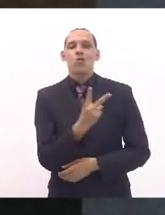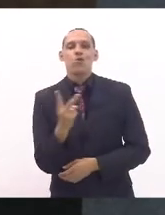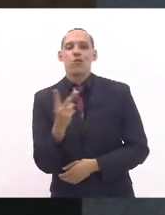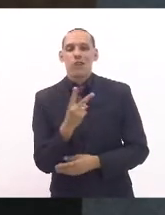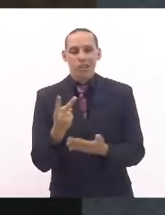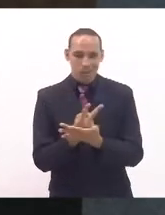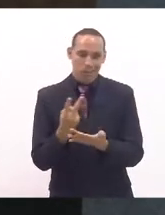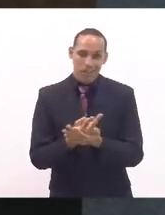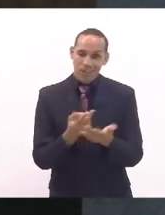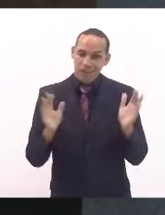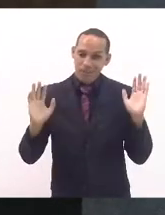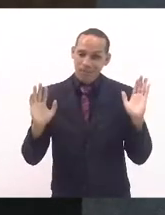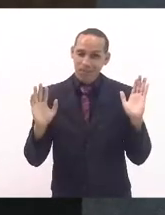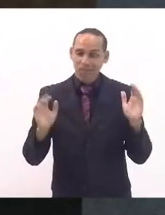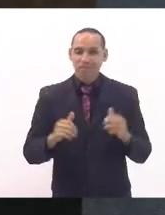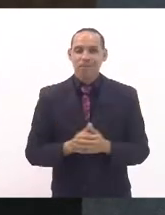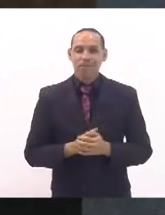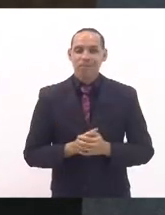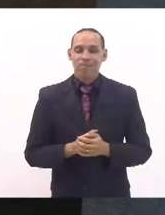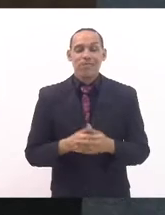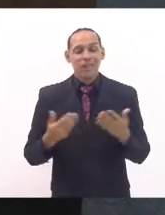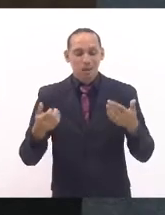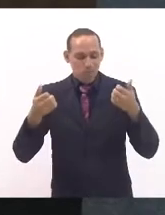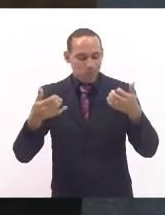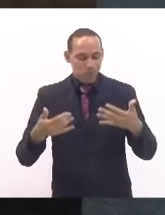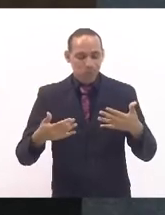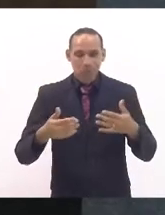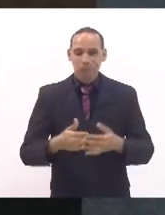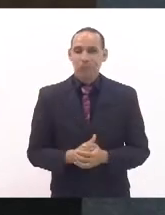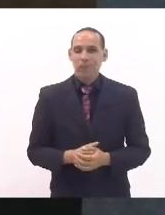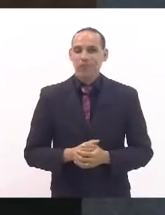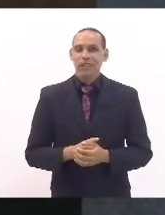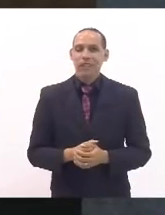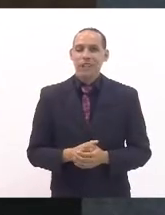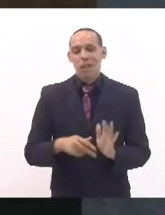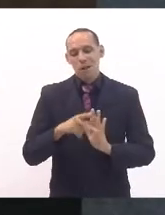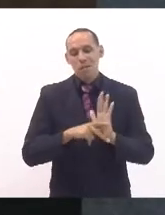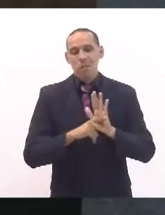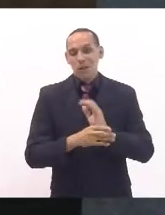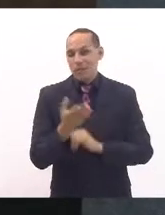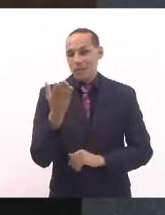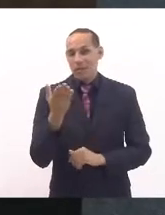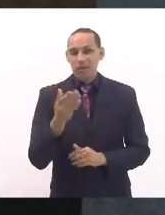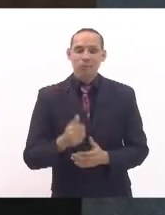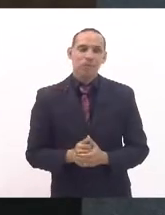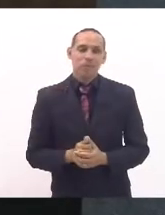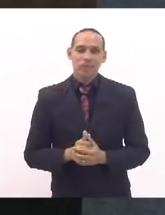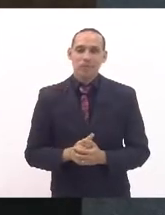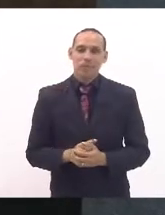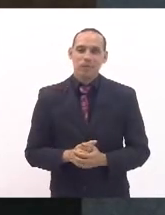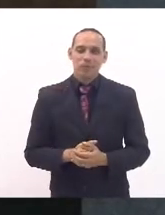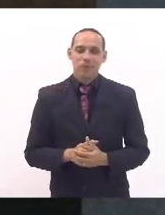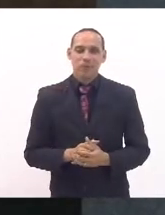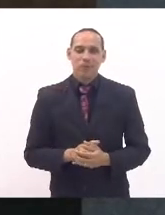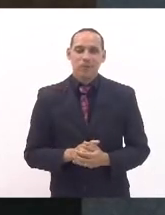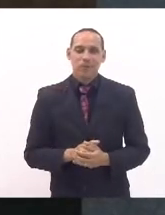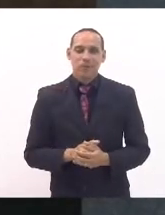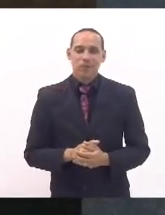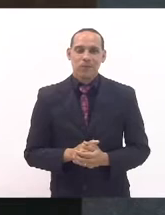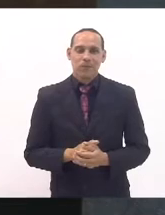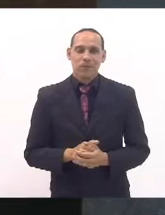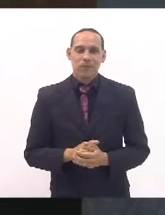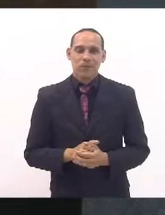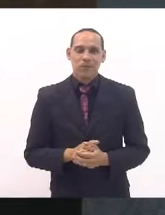errados. Dito isso, senhor presidente, o projeto de Vossa Excelência, no caso específico,